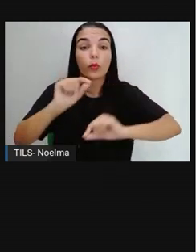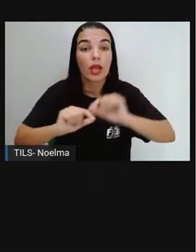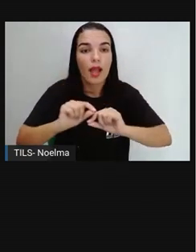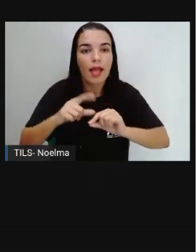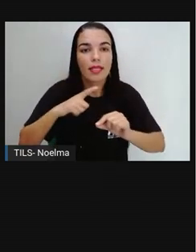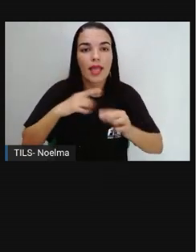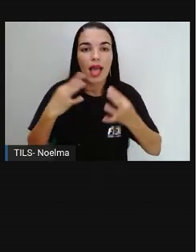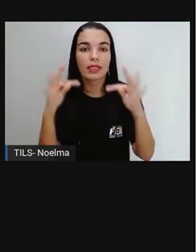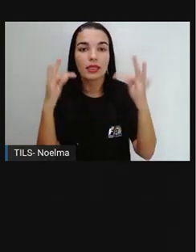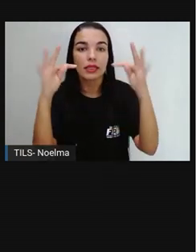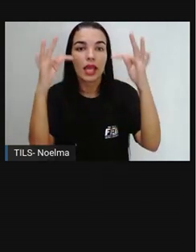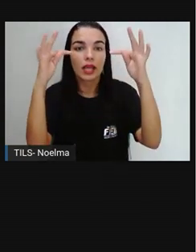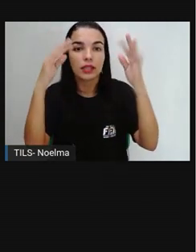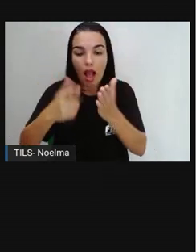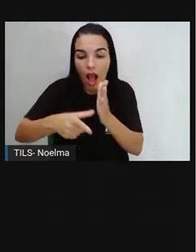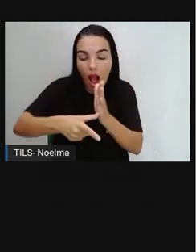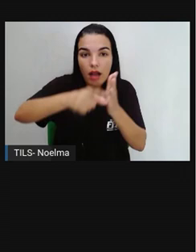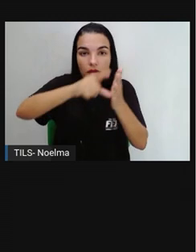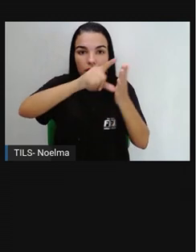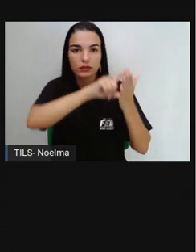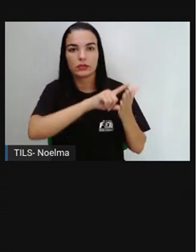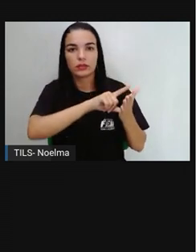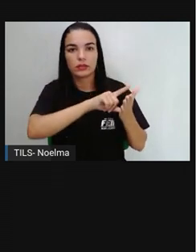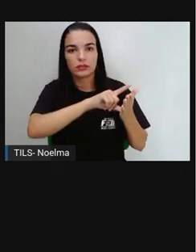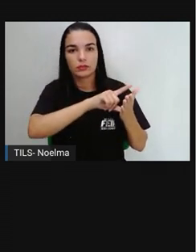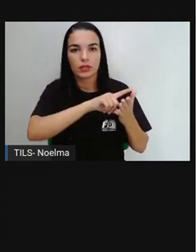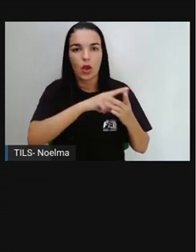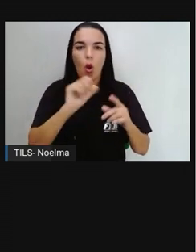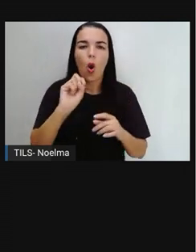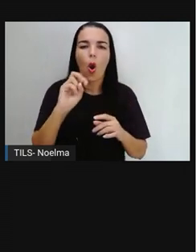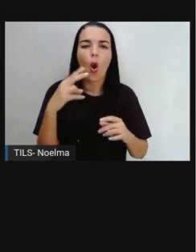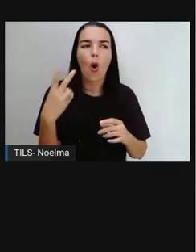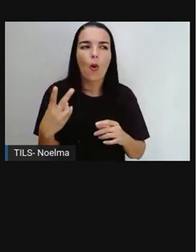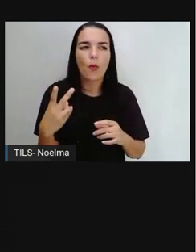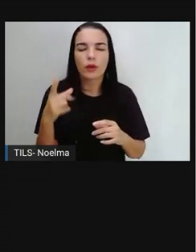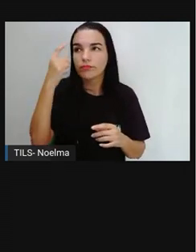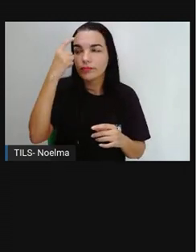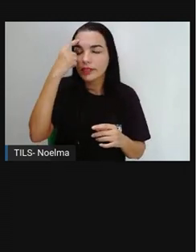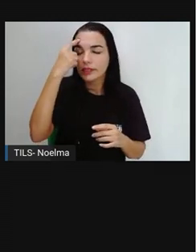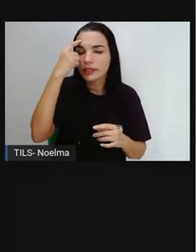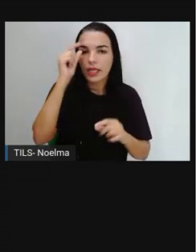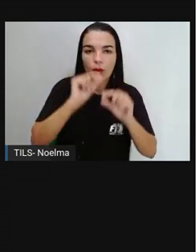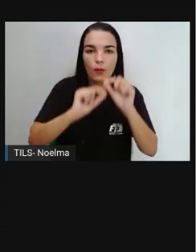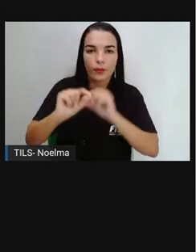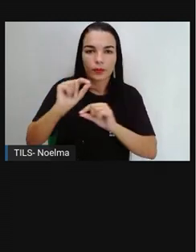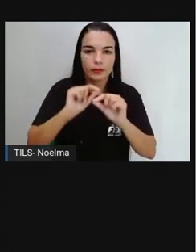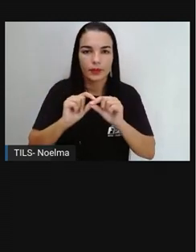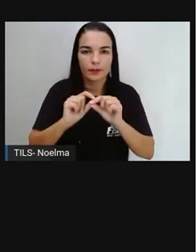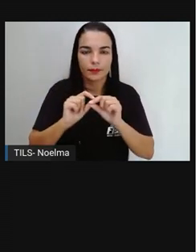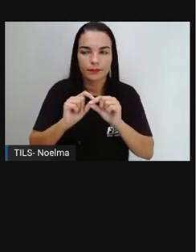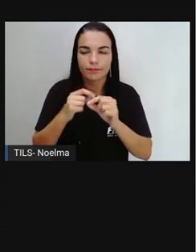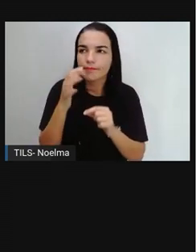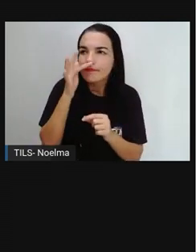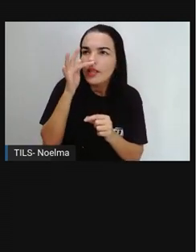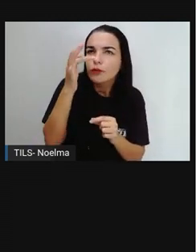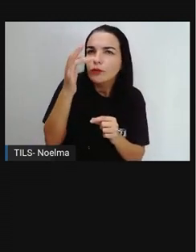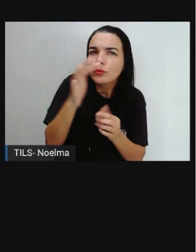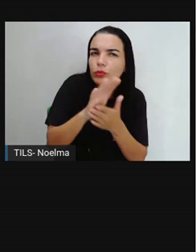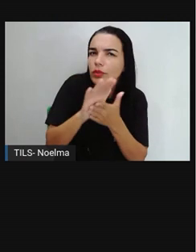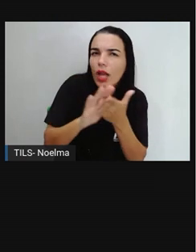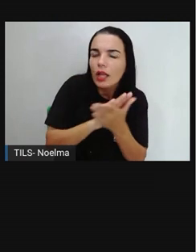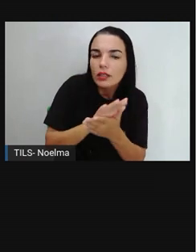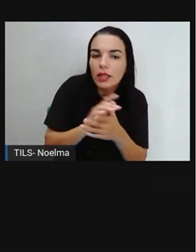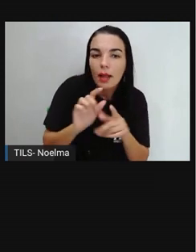chamada antecipação ou predição. Claro, claro, ninguém prevê o futuro, mas só